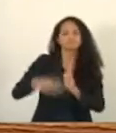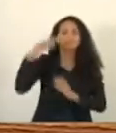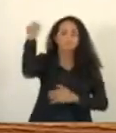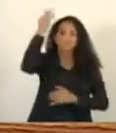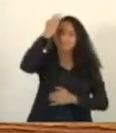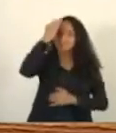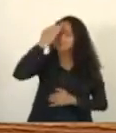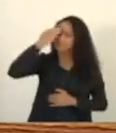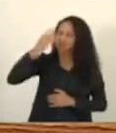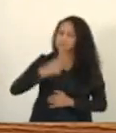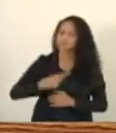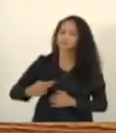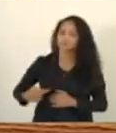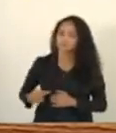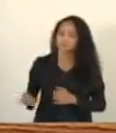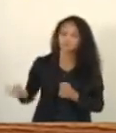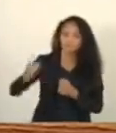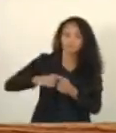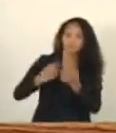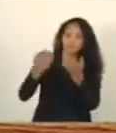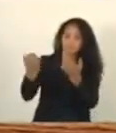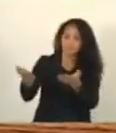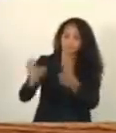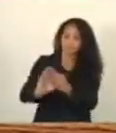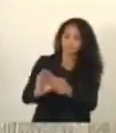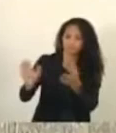Muito obrigado, presidente. Retorna a palavra, Vossa Excelência.